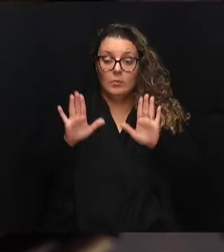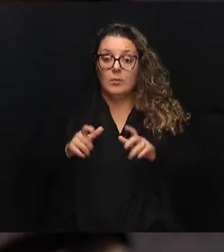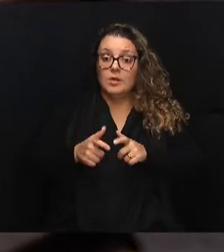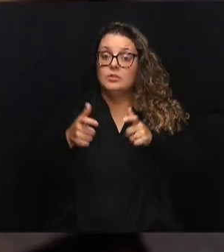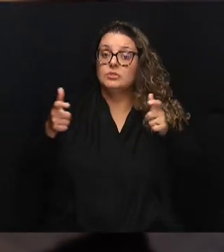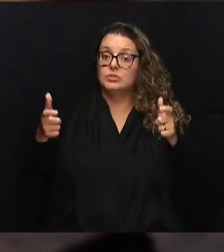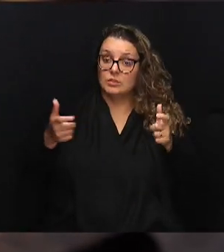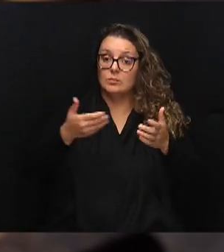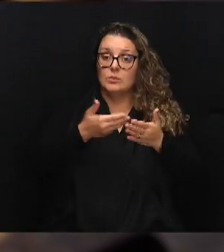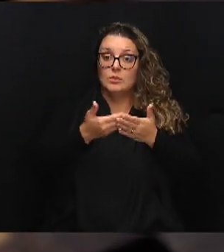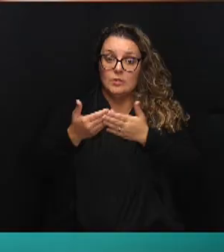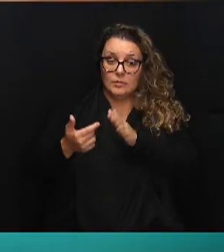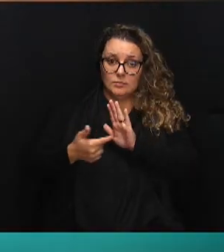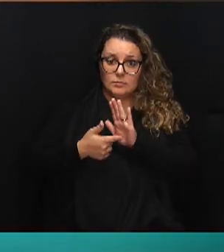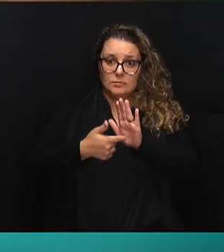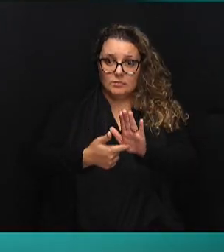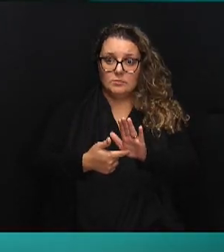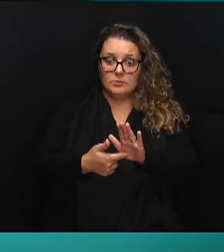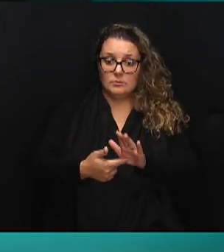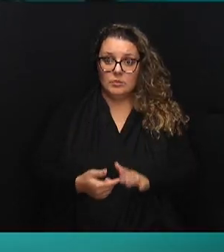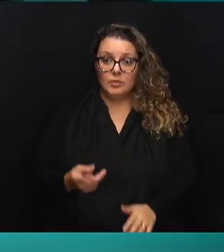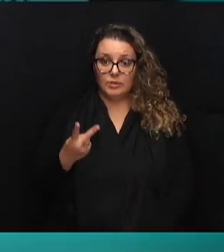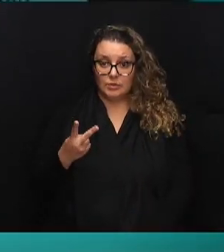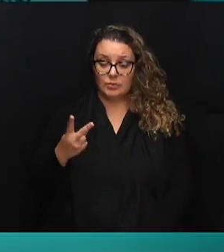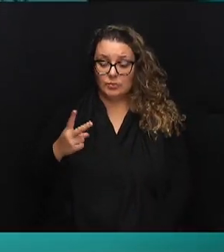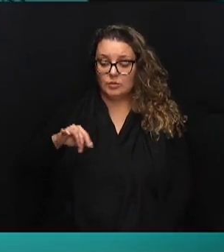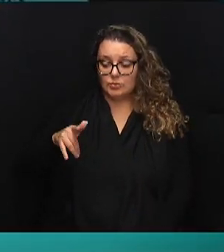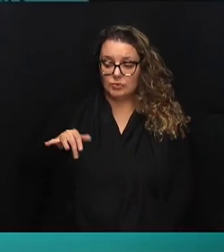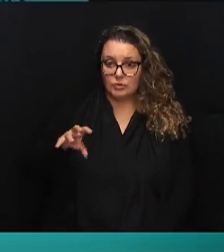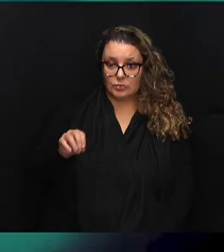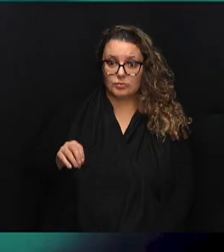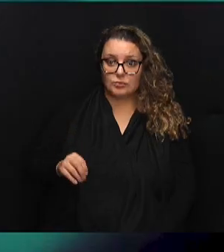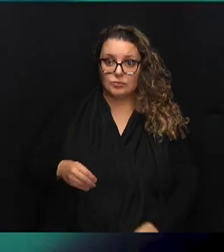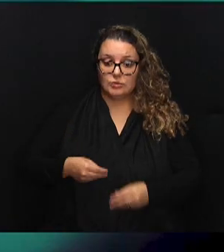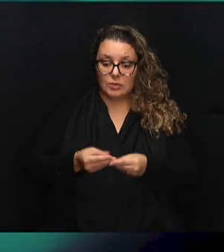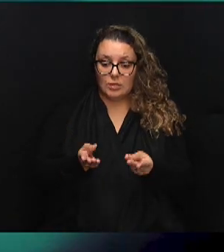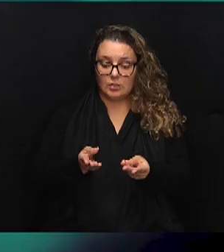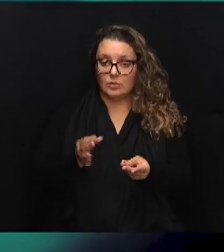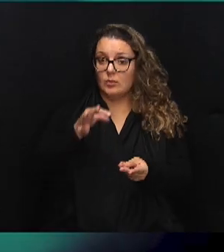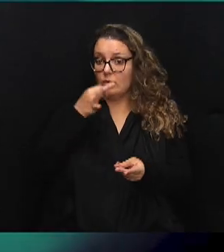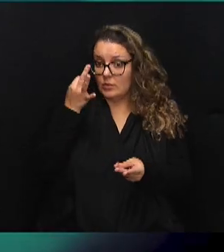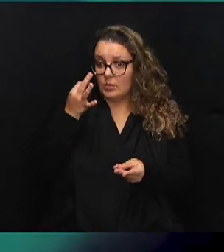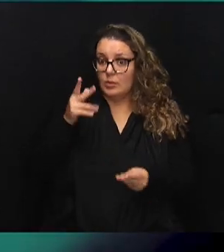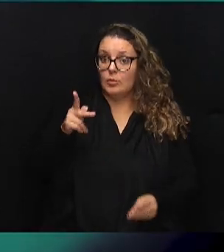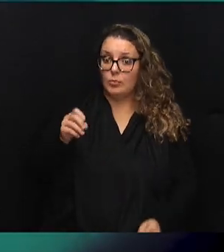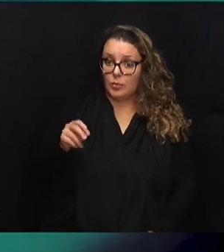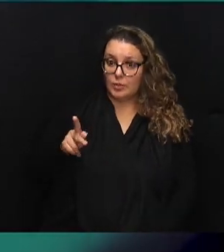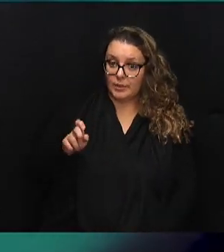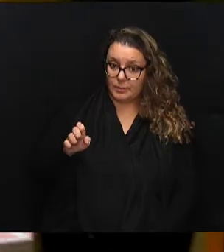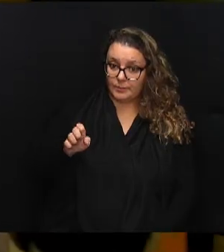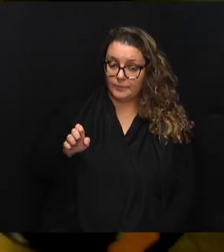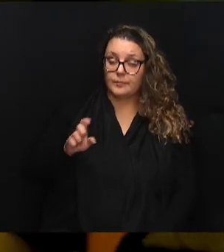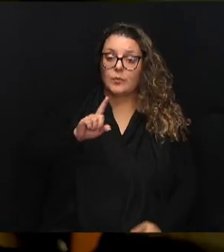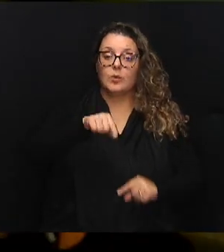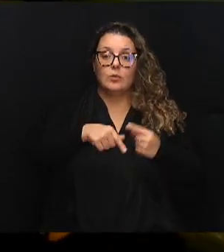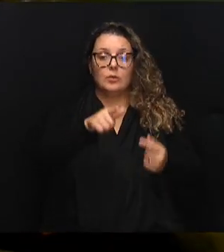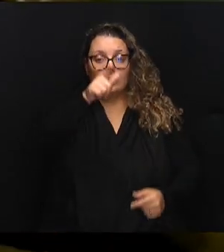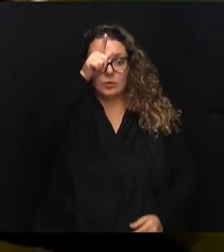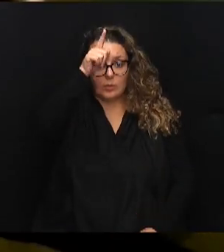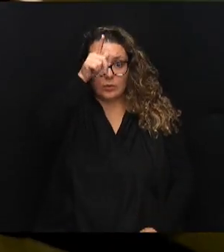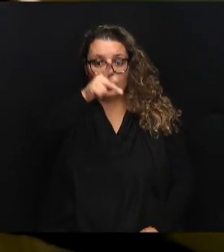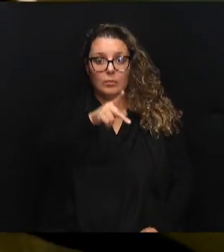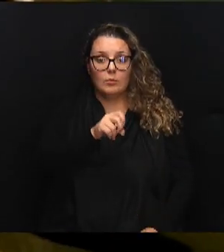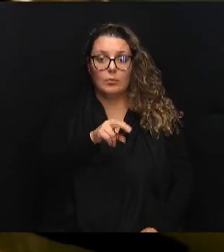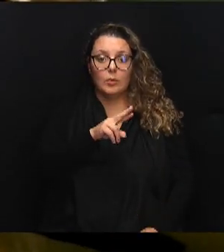dos estudos apontam para dois jogos de cartas. Um francês, chamado poke, e outro alemão com o nome de